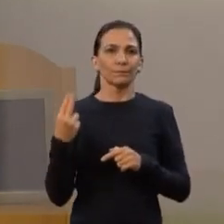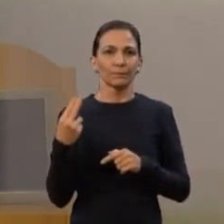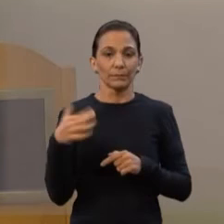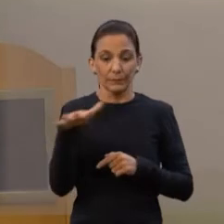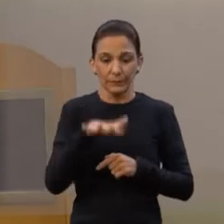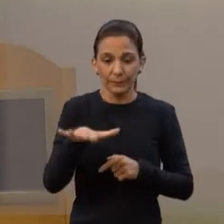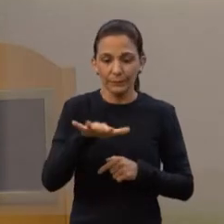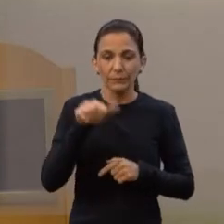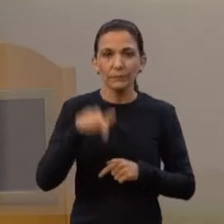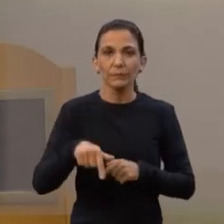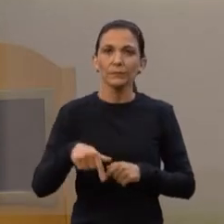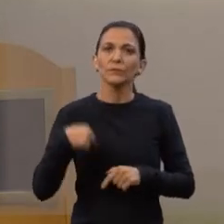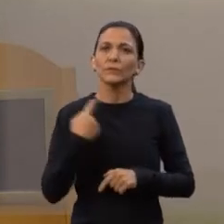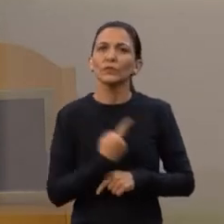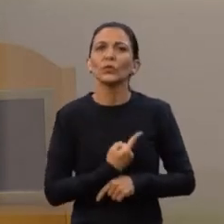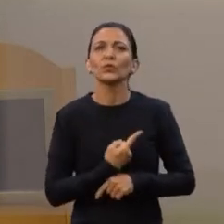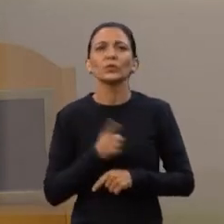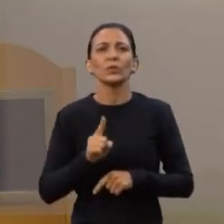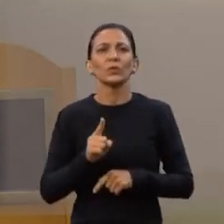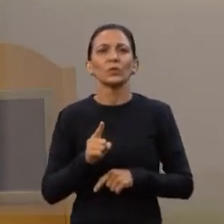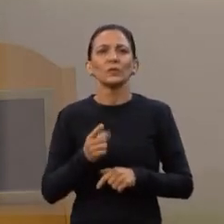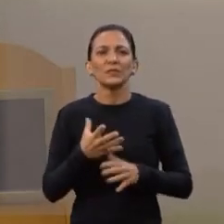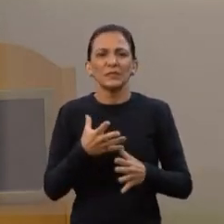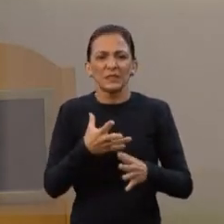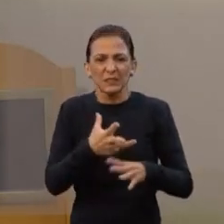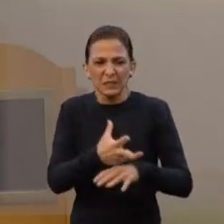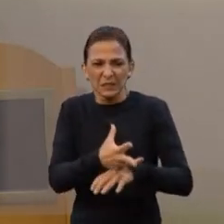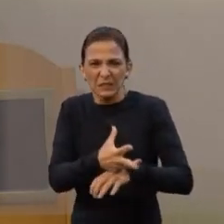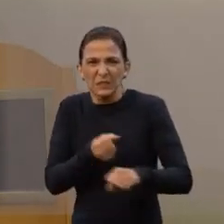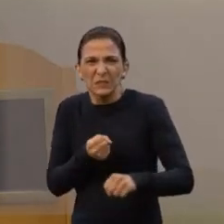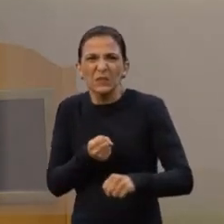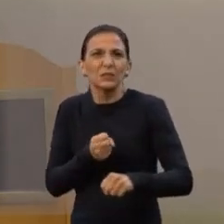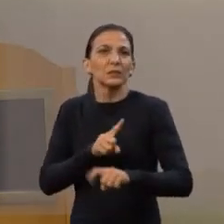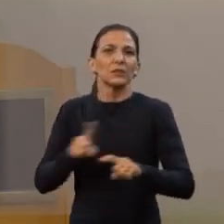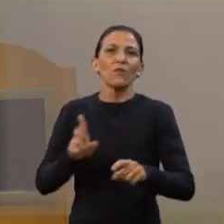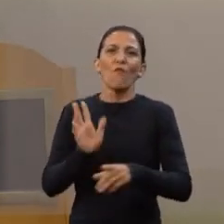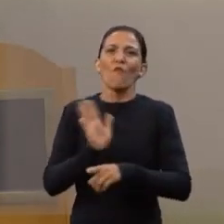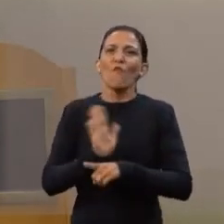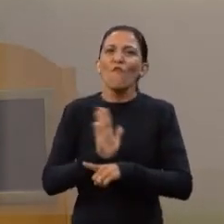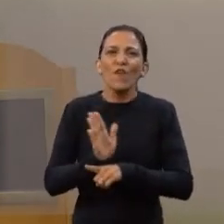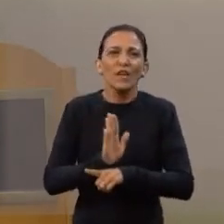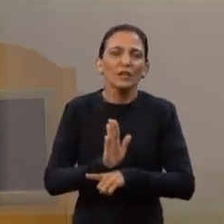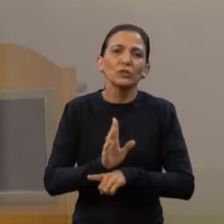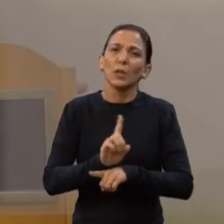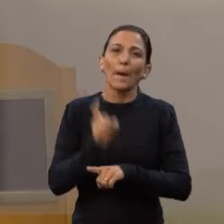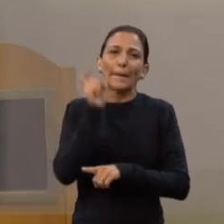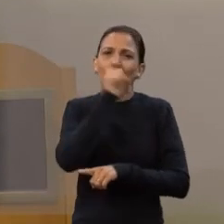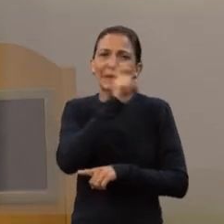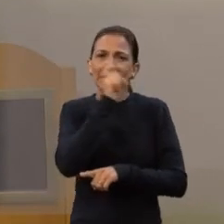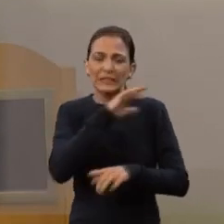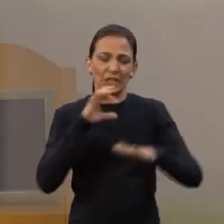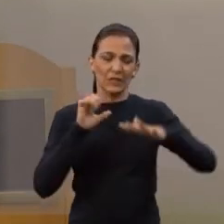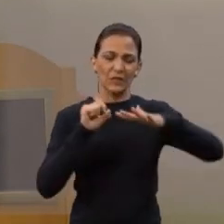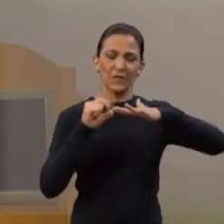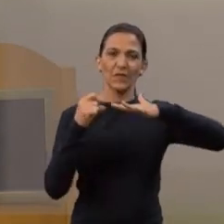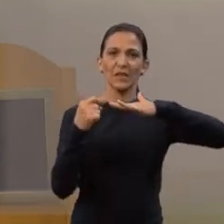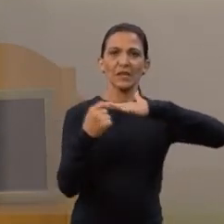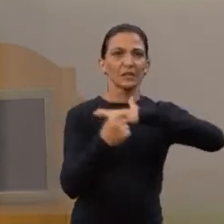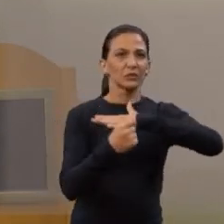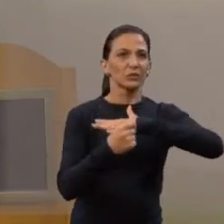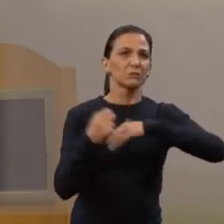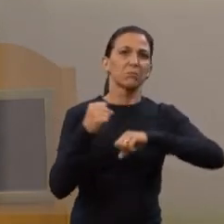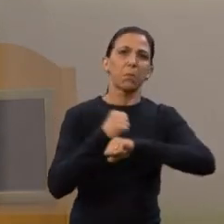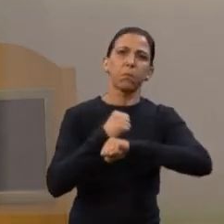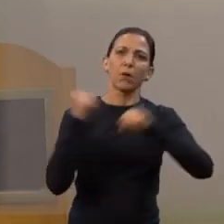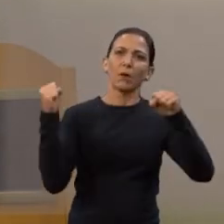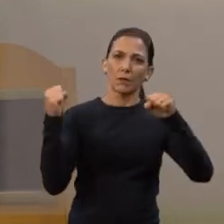espaço aqui não somos não é nosso na força ninguém tira no vídeozinho ninguém tira e na mentira não fake News ninguém tira